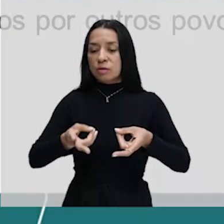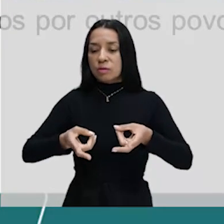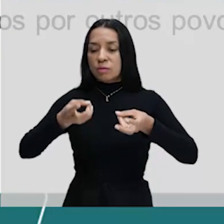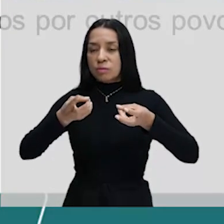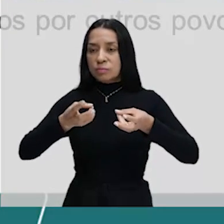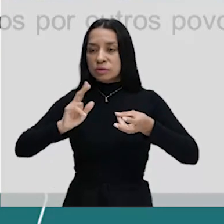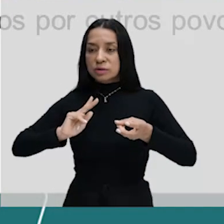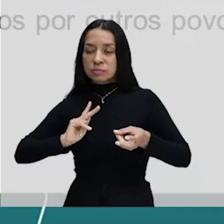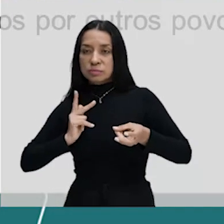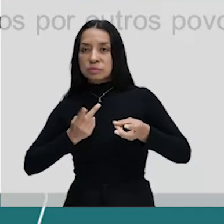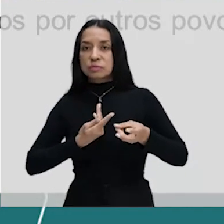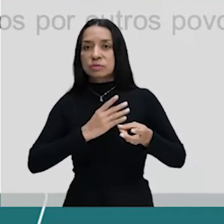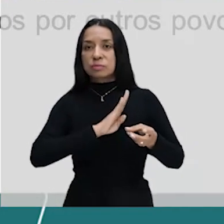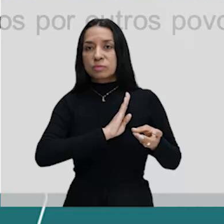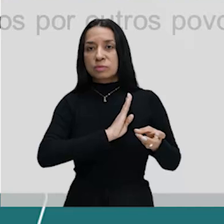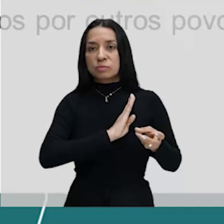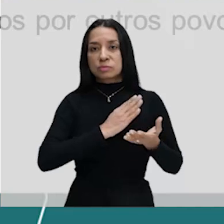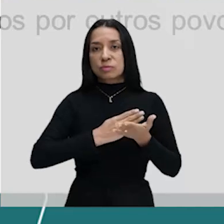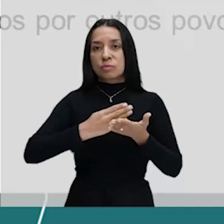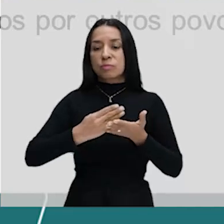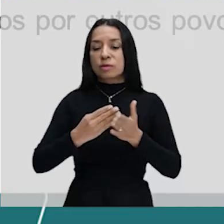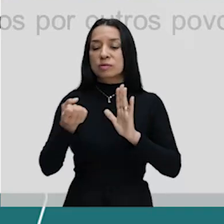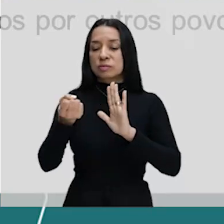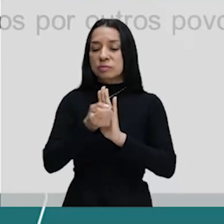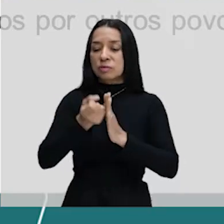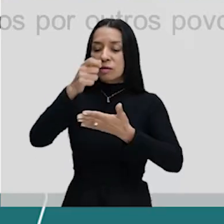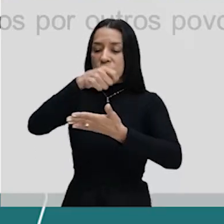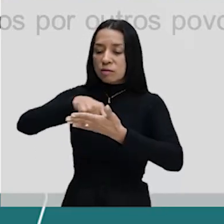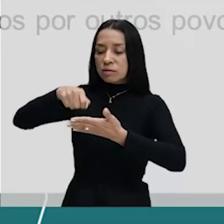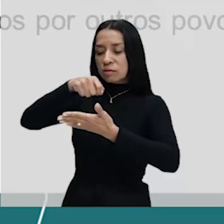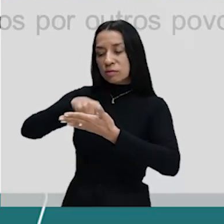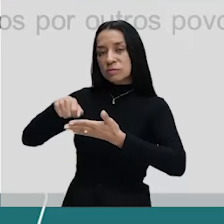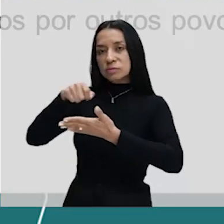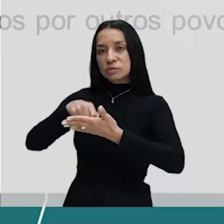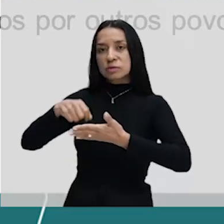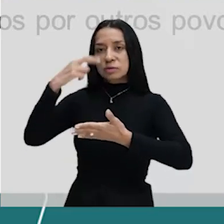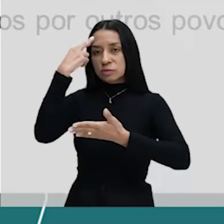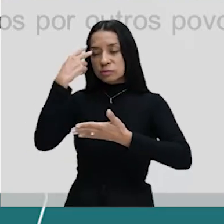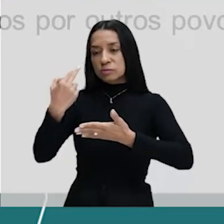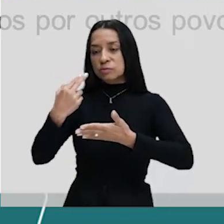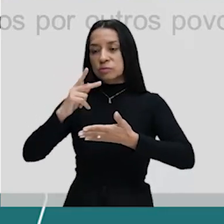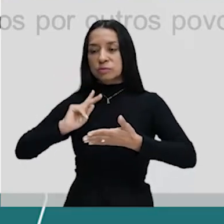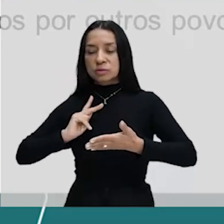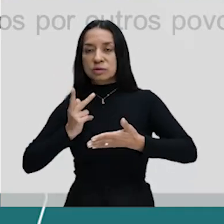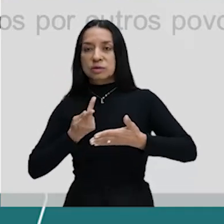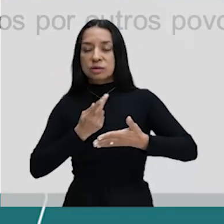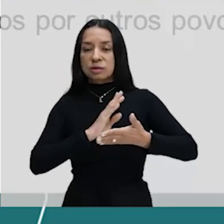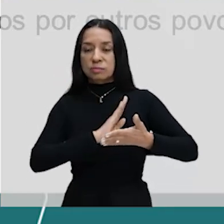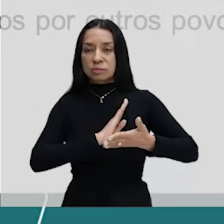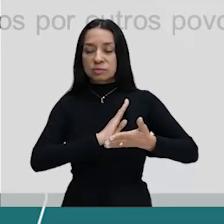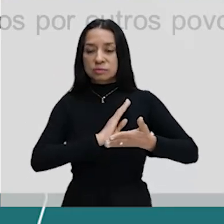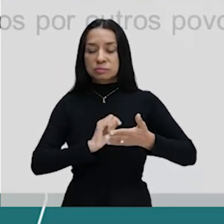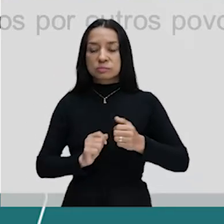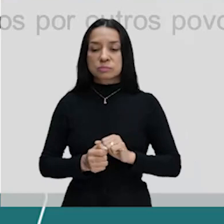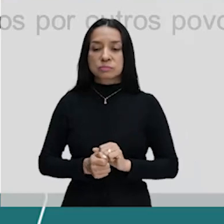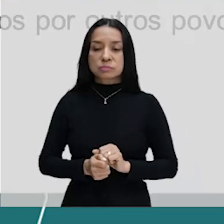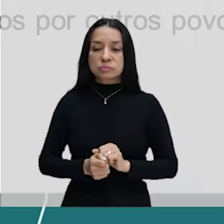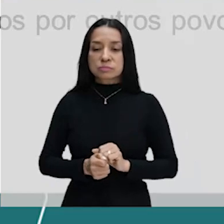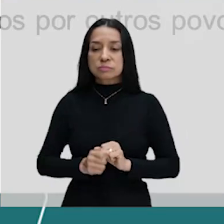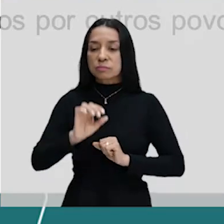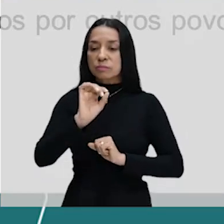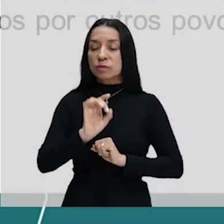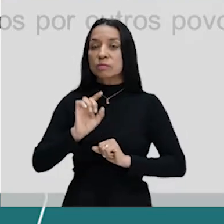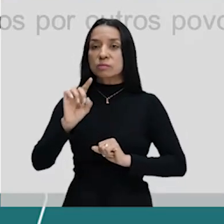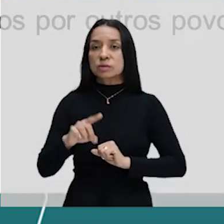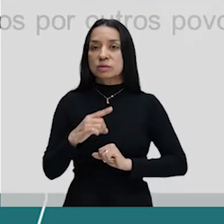a registrar a sua história, a história hebraica, ela começa a ser registrada, né,